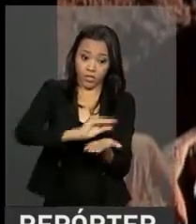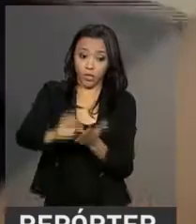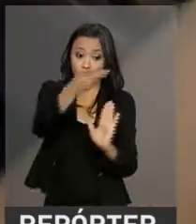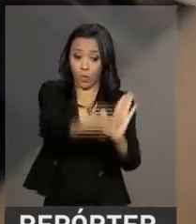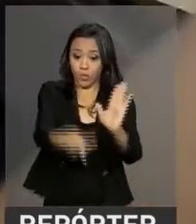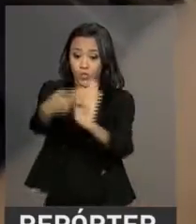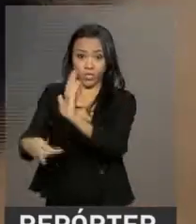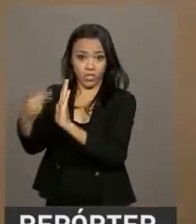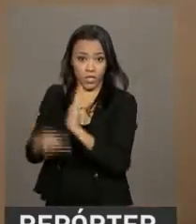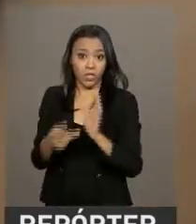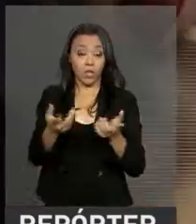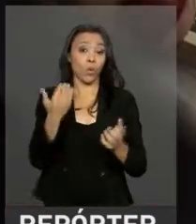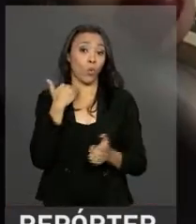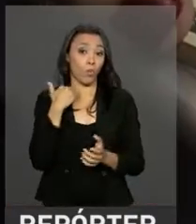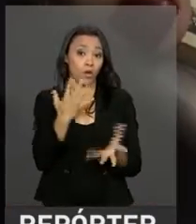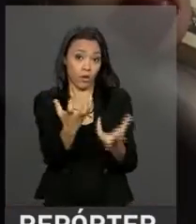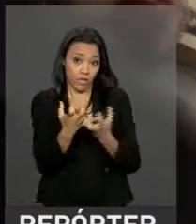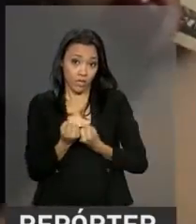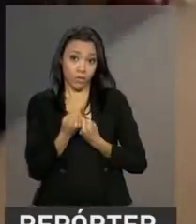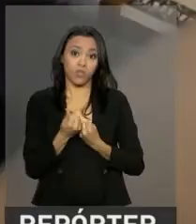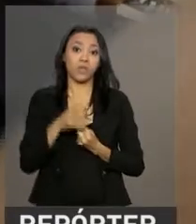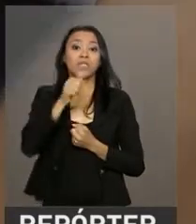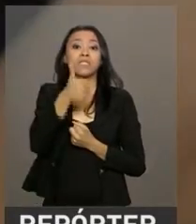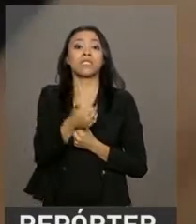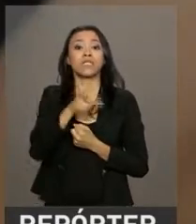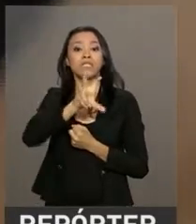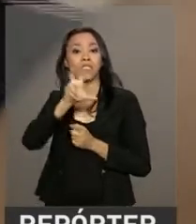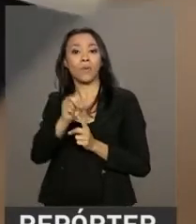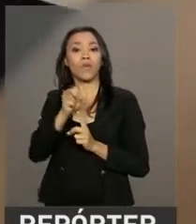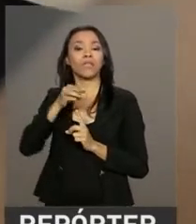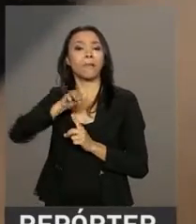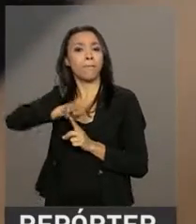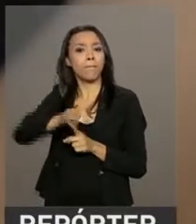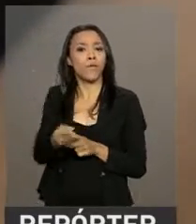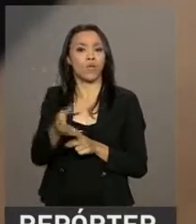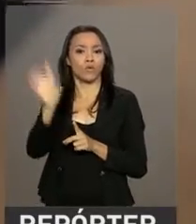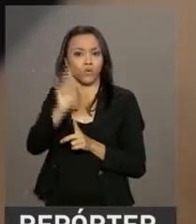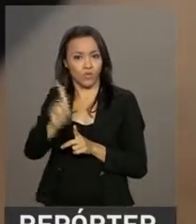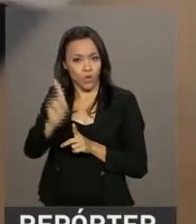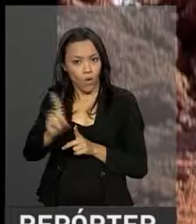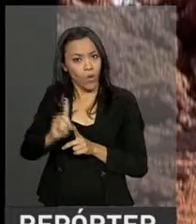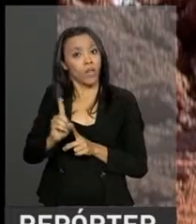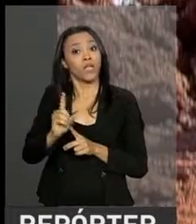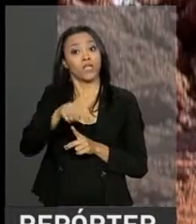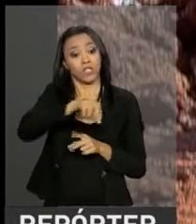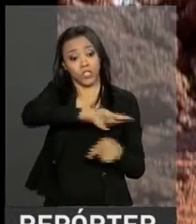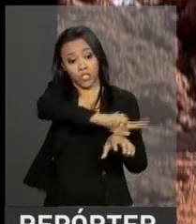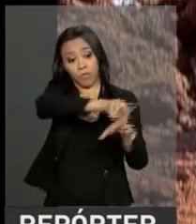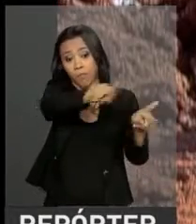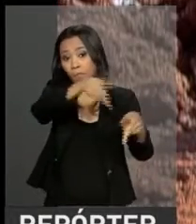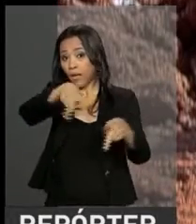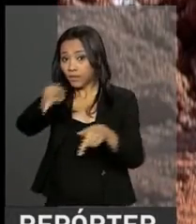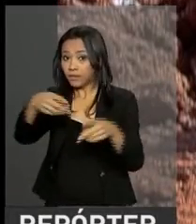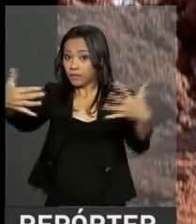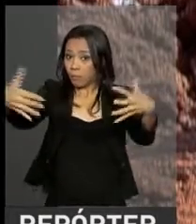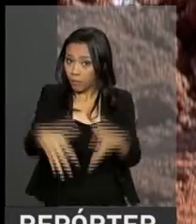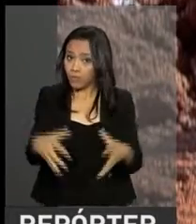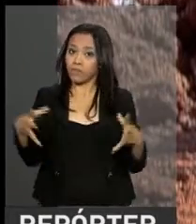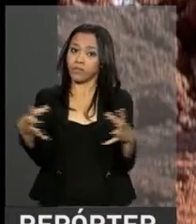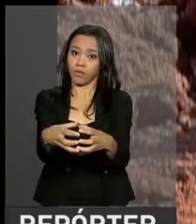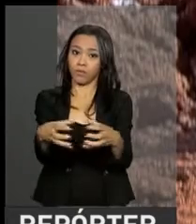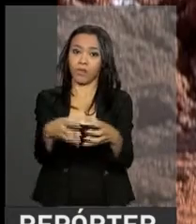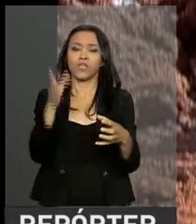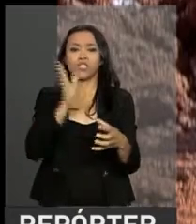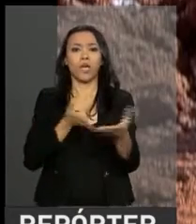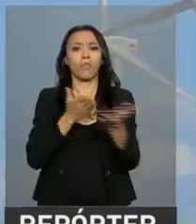agora o banco já recebeu 150 milhões de dólares dos países participantes em abril o mbd aprovou